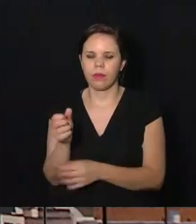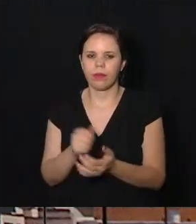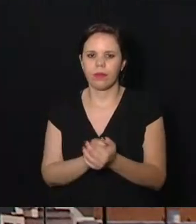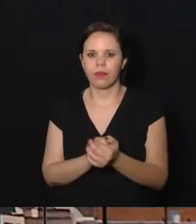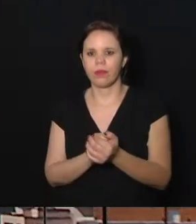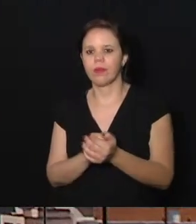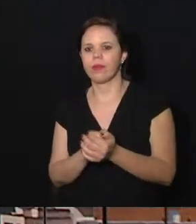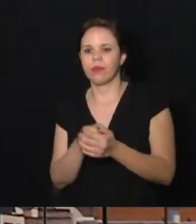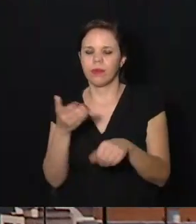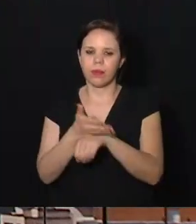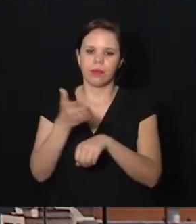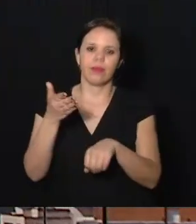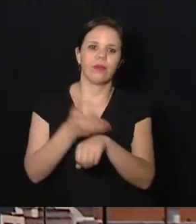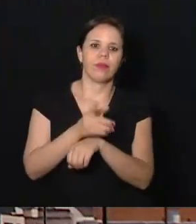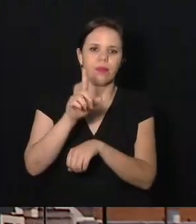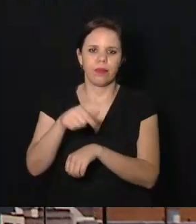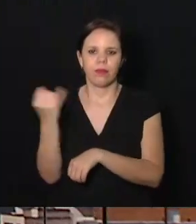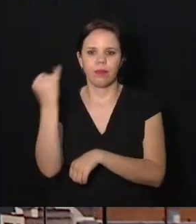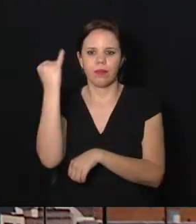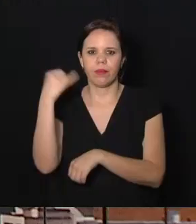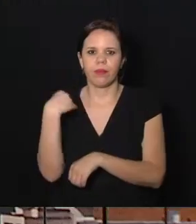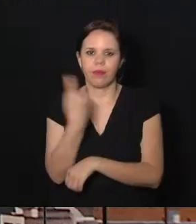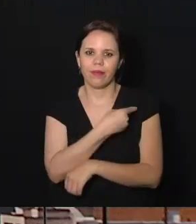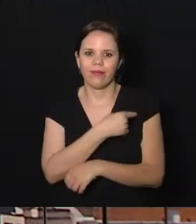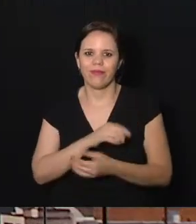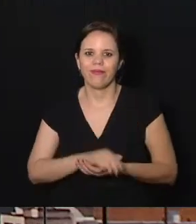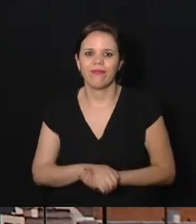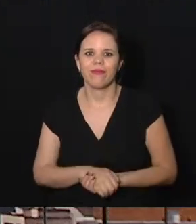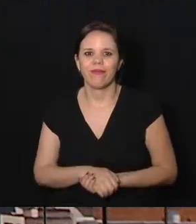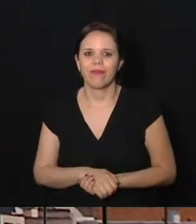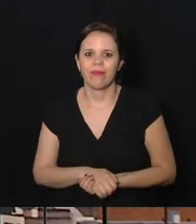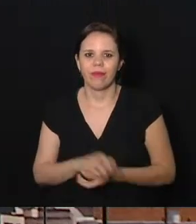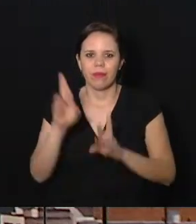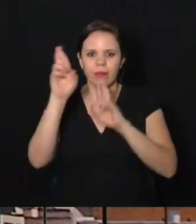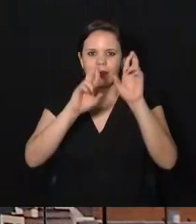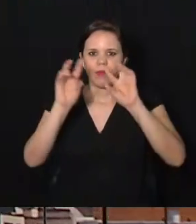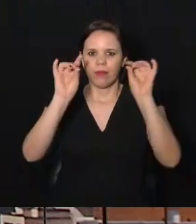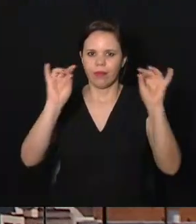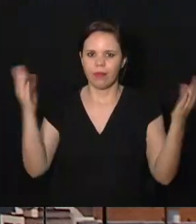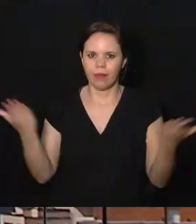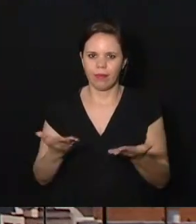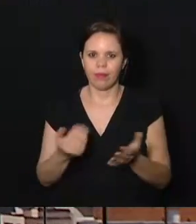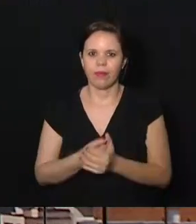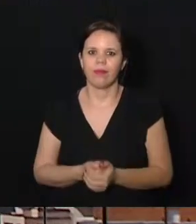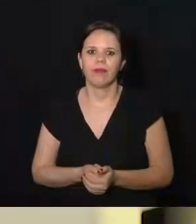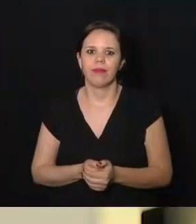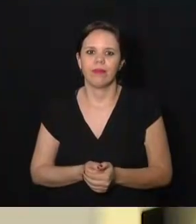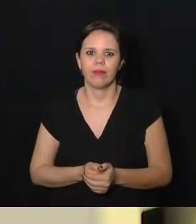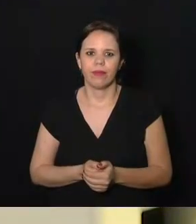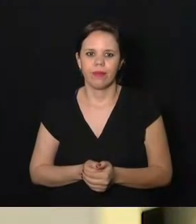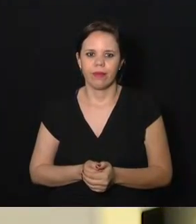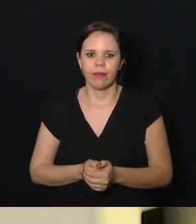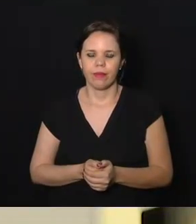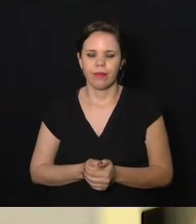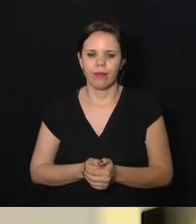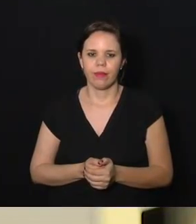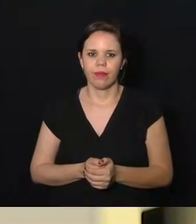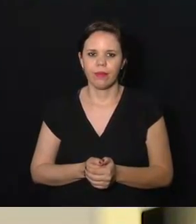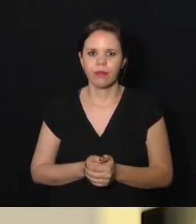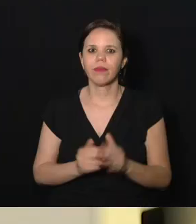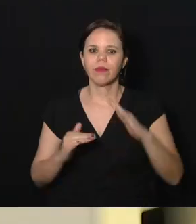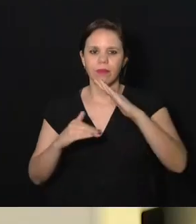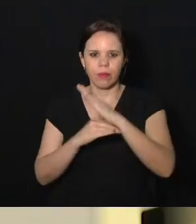97829-3776. A sua participação é muito importante para nós. Confira agora os destaques de hoje. Câmara define